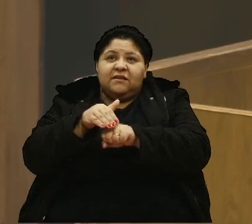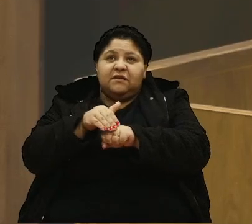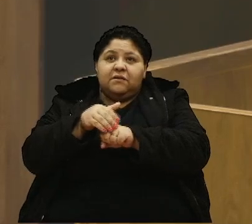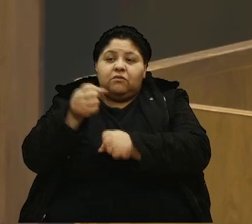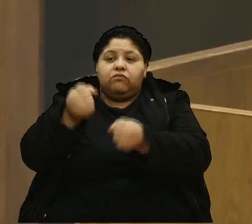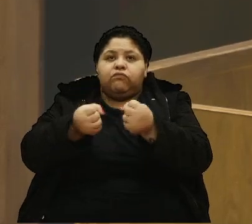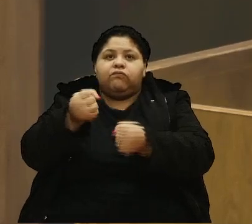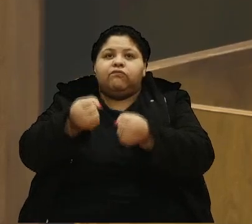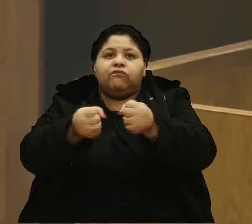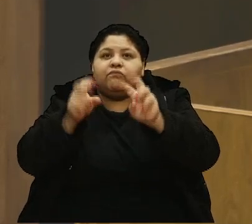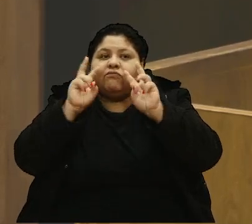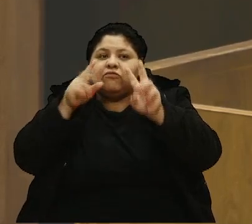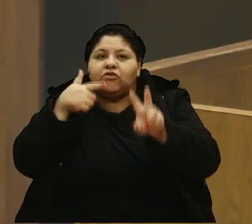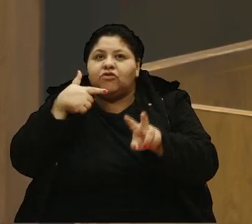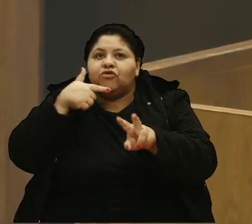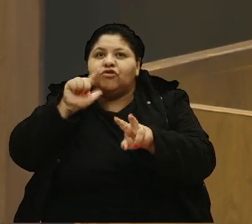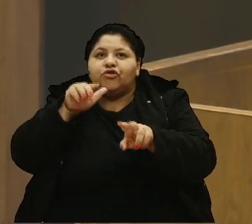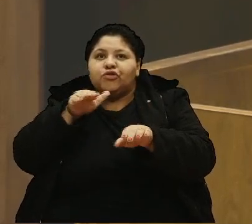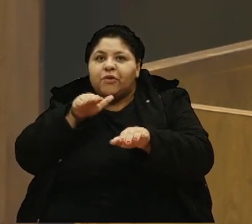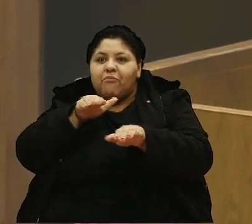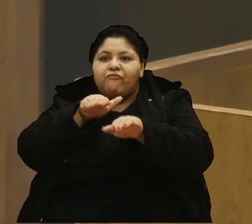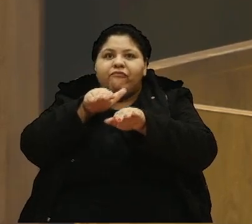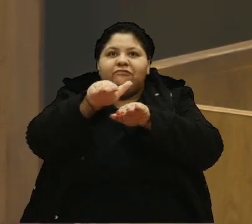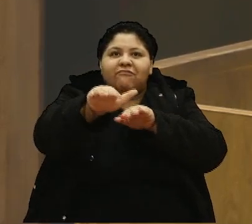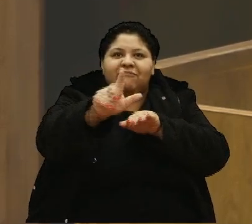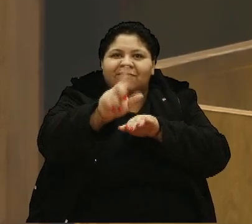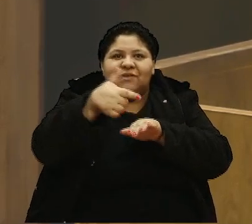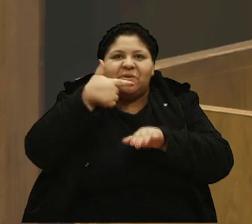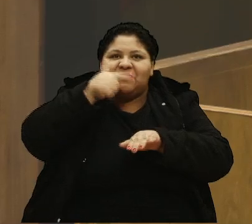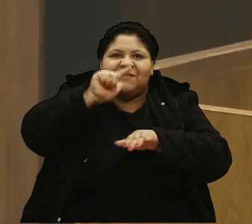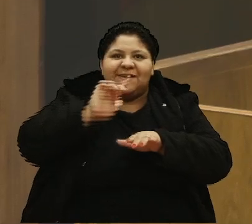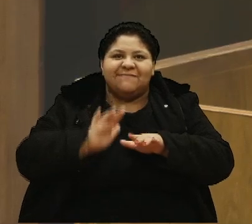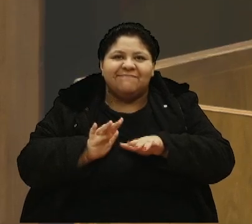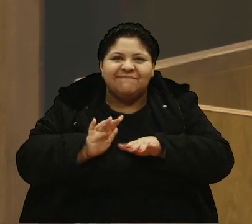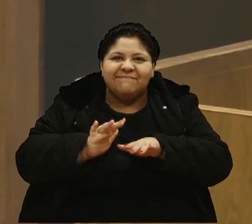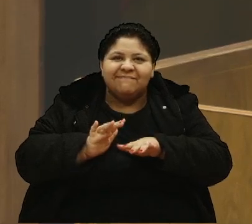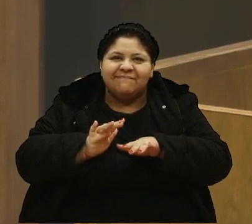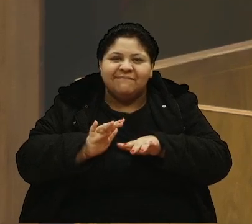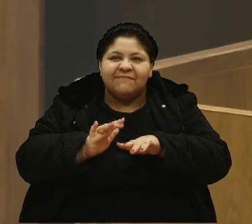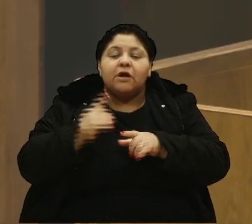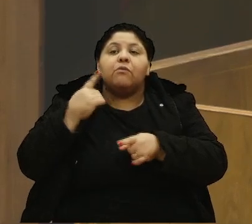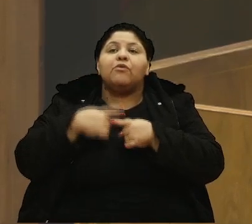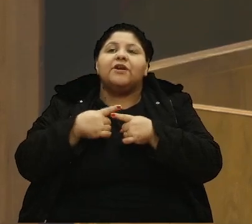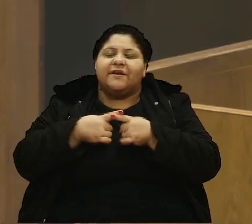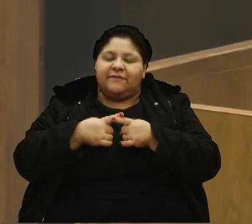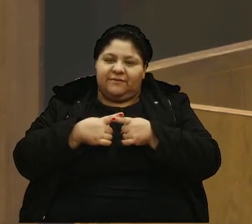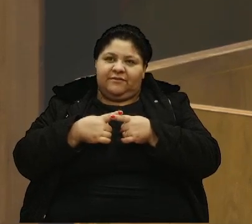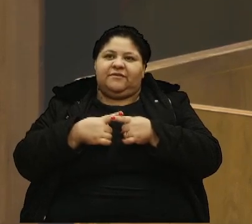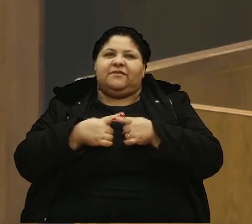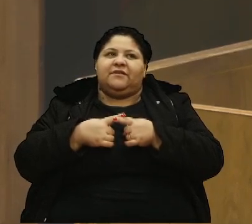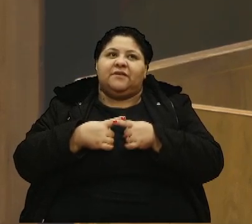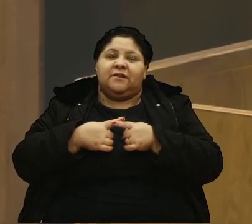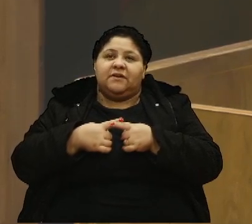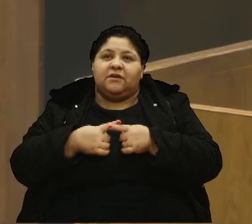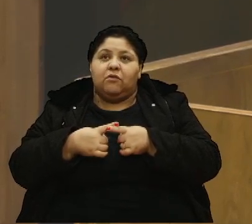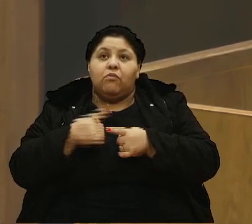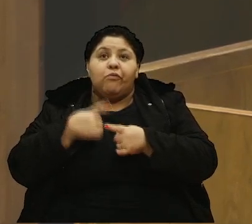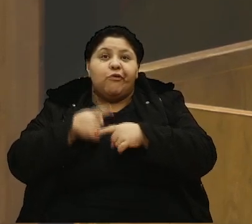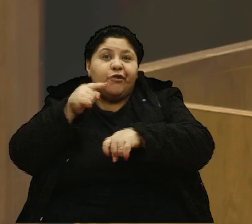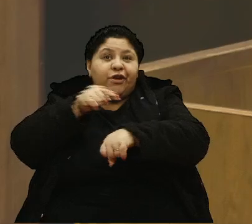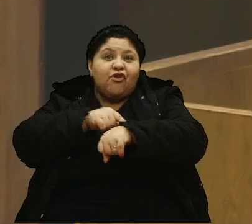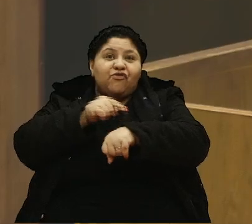Sinimbu. Veja se você consegue atravessar a Sinimbu. Você não consegue. Por quê? Porque a temporização